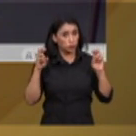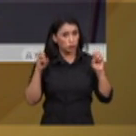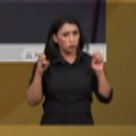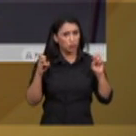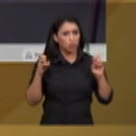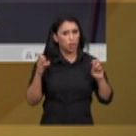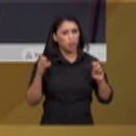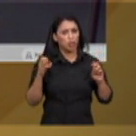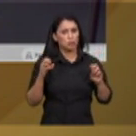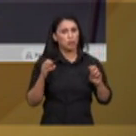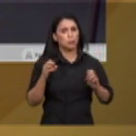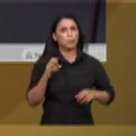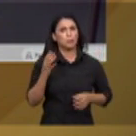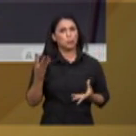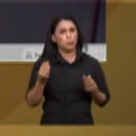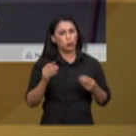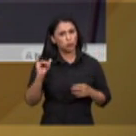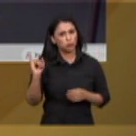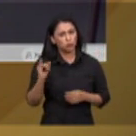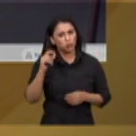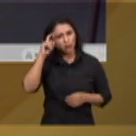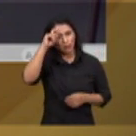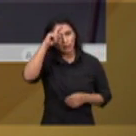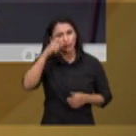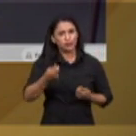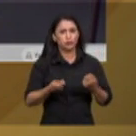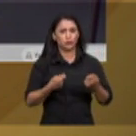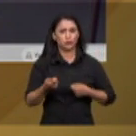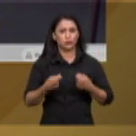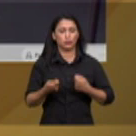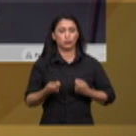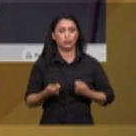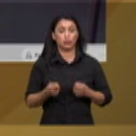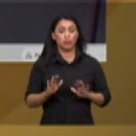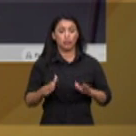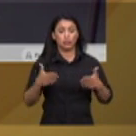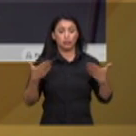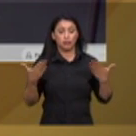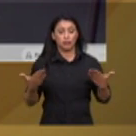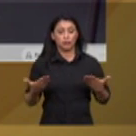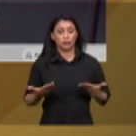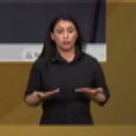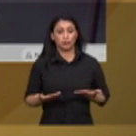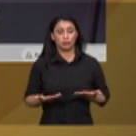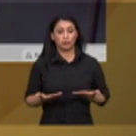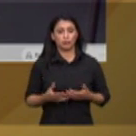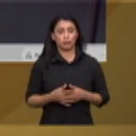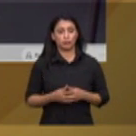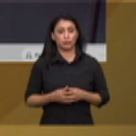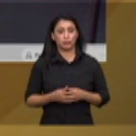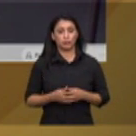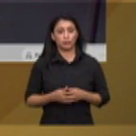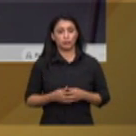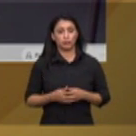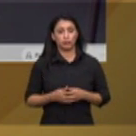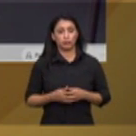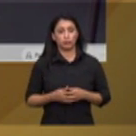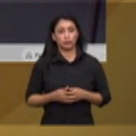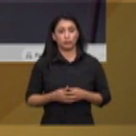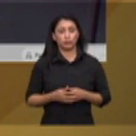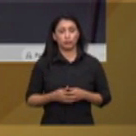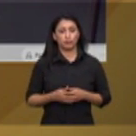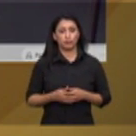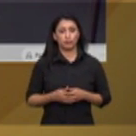de muito difícil controle, para não dizer impossível. Então, a bem da rigidez das